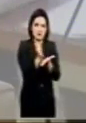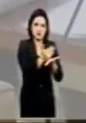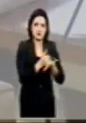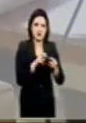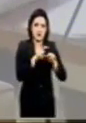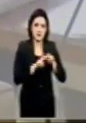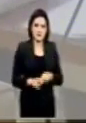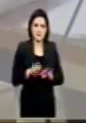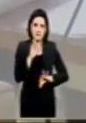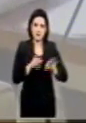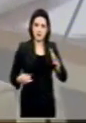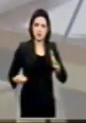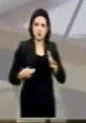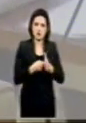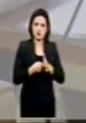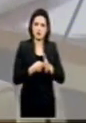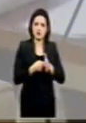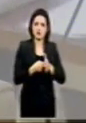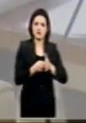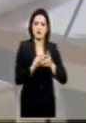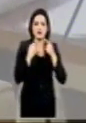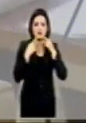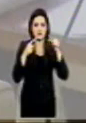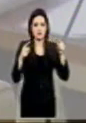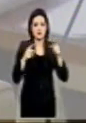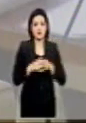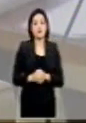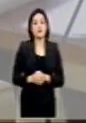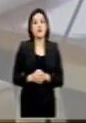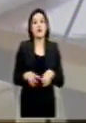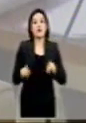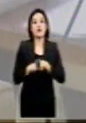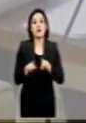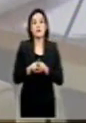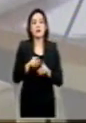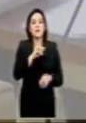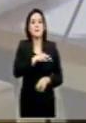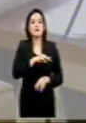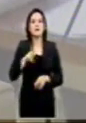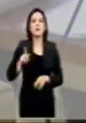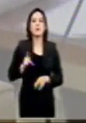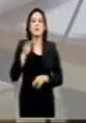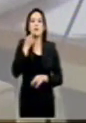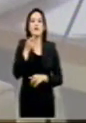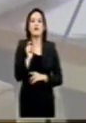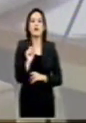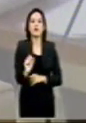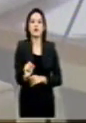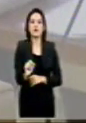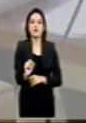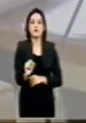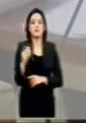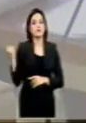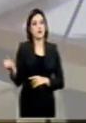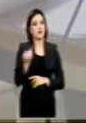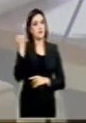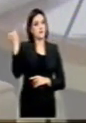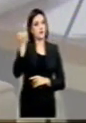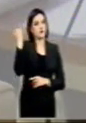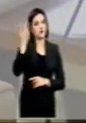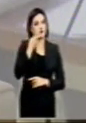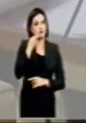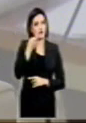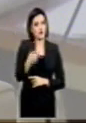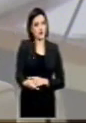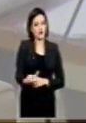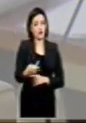judicial impugnada nesta reclamação. O que disse o Ministério Público? Reproduzo. Vale enfatizar que o pleito não se